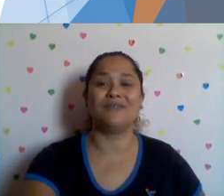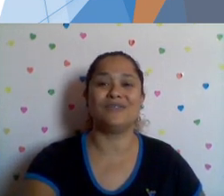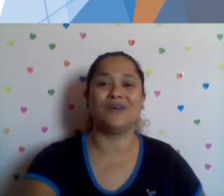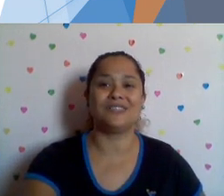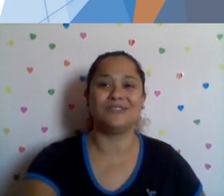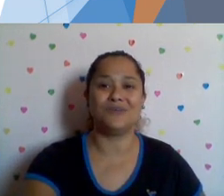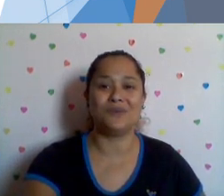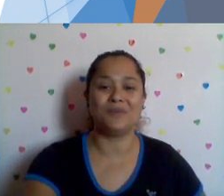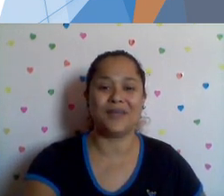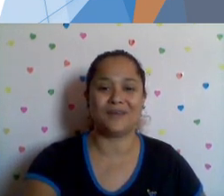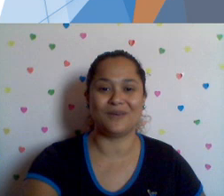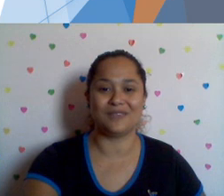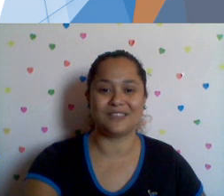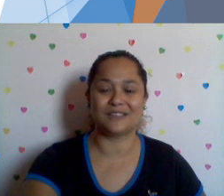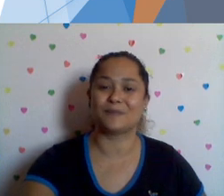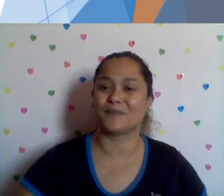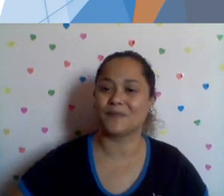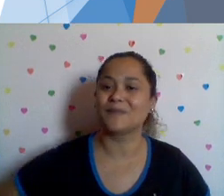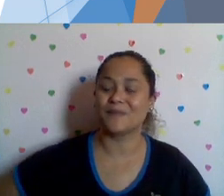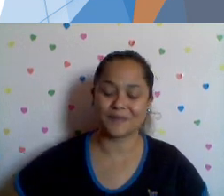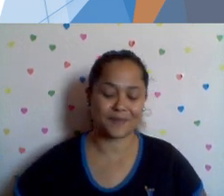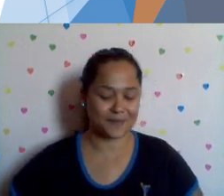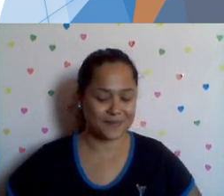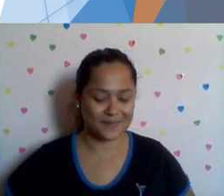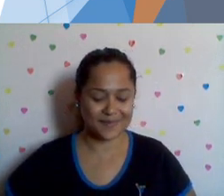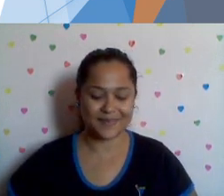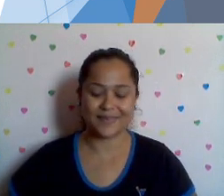a canção dos números.